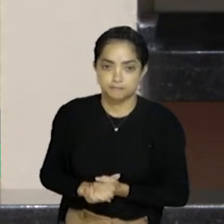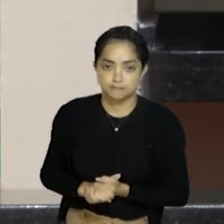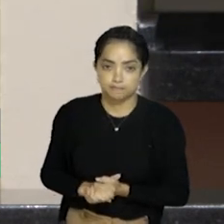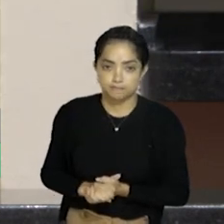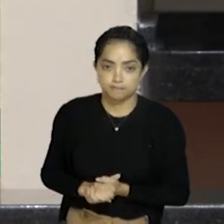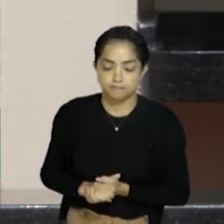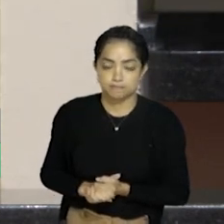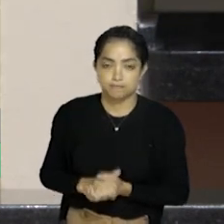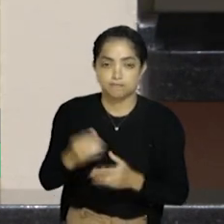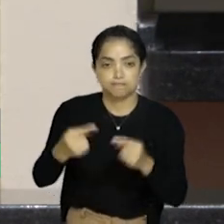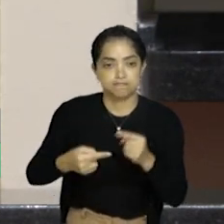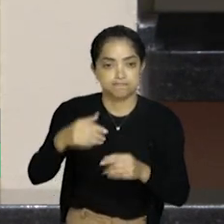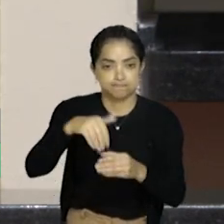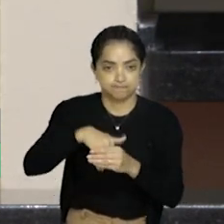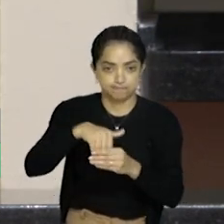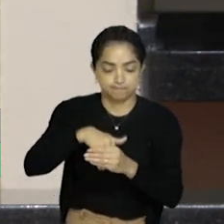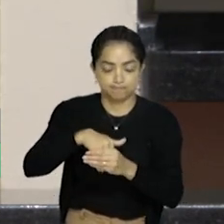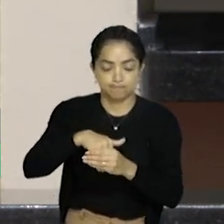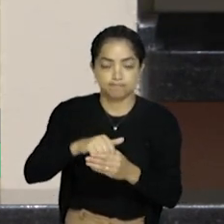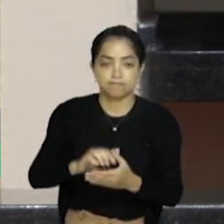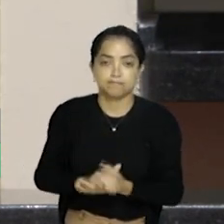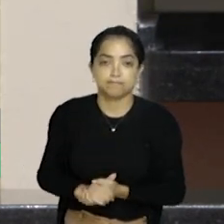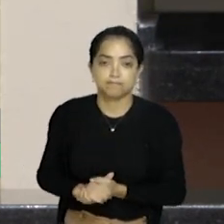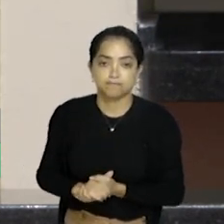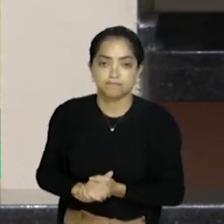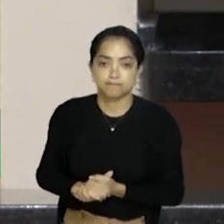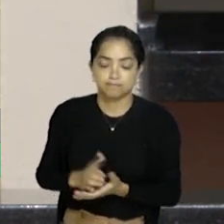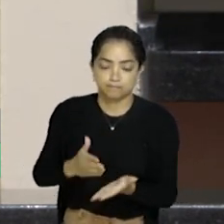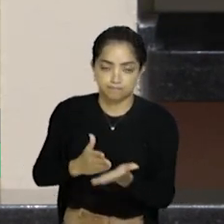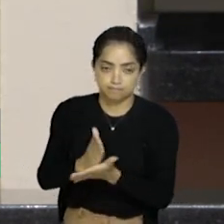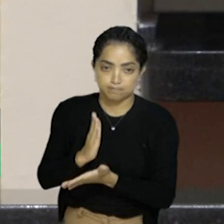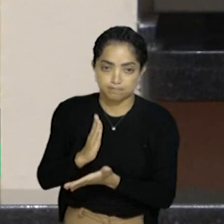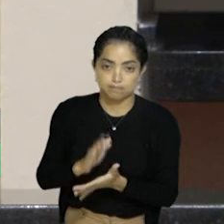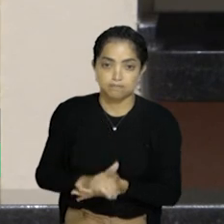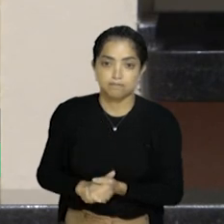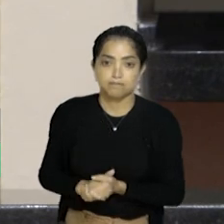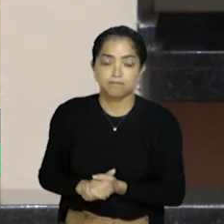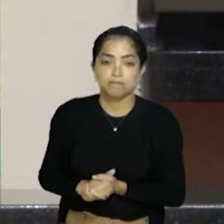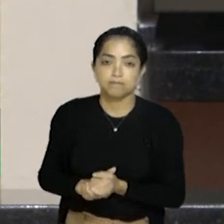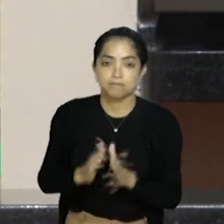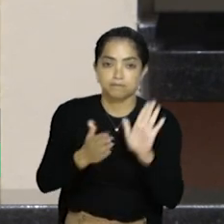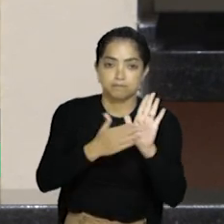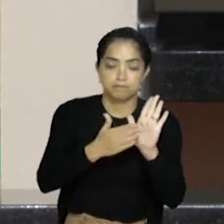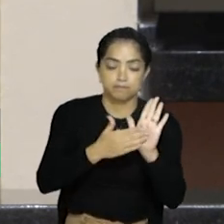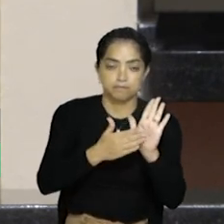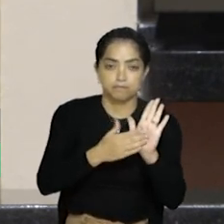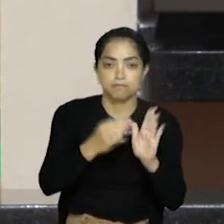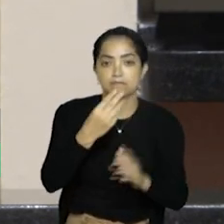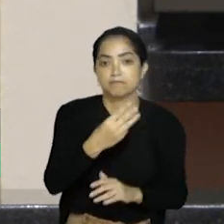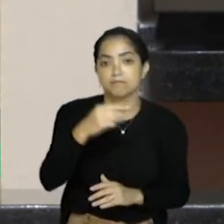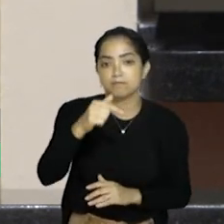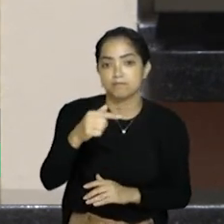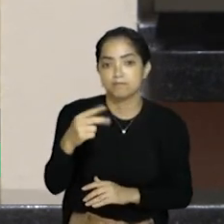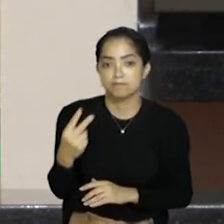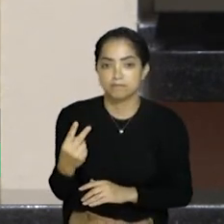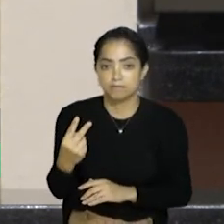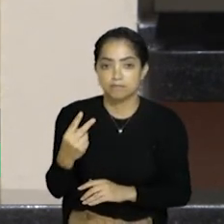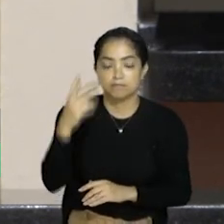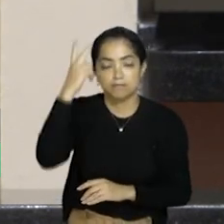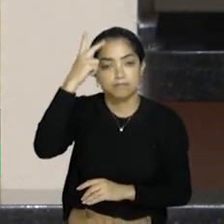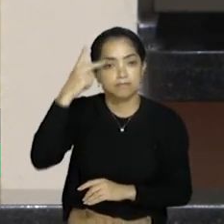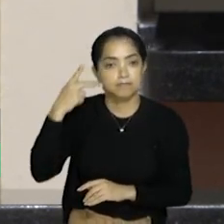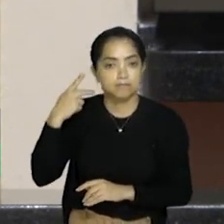em discussão em votação aprovado proposição 372 deputada